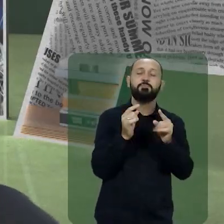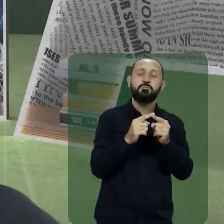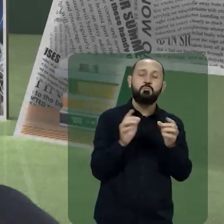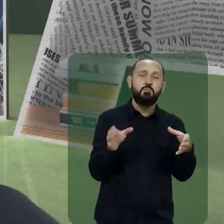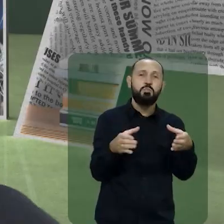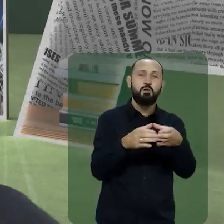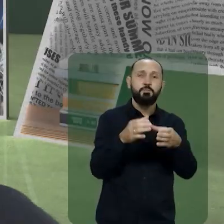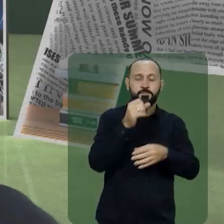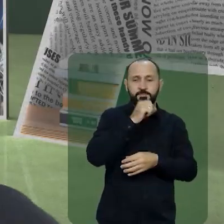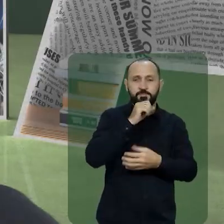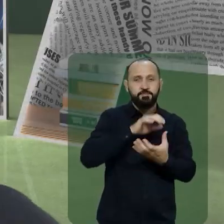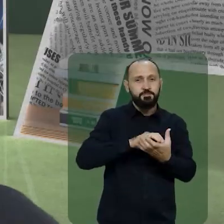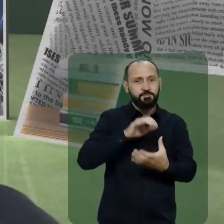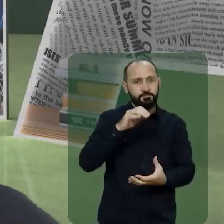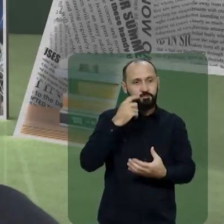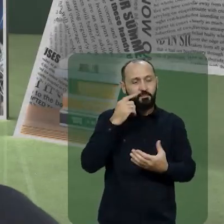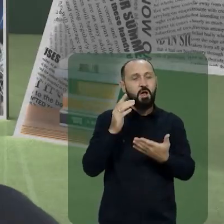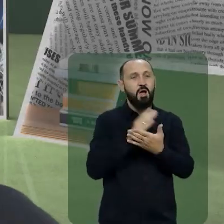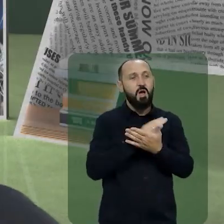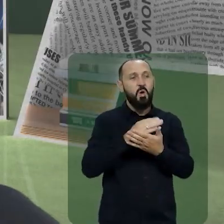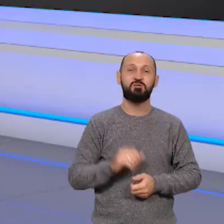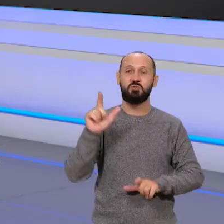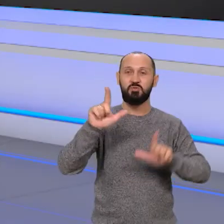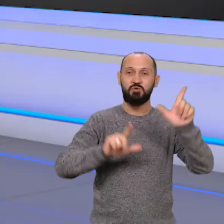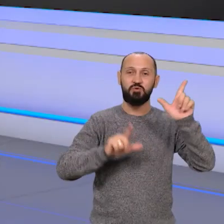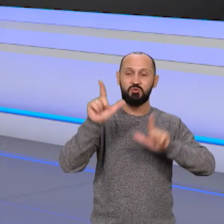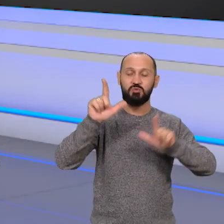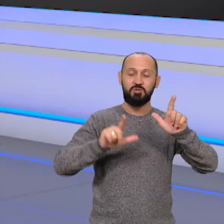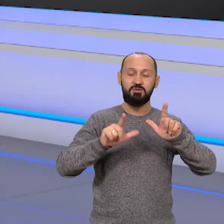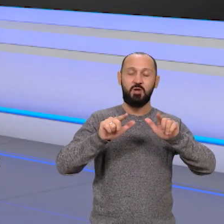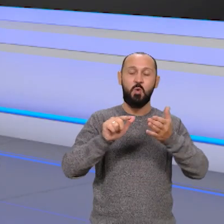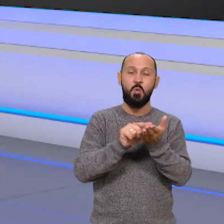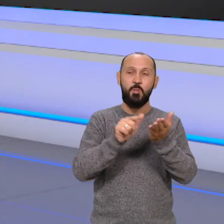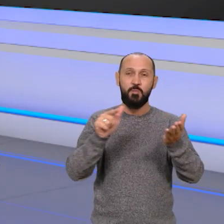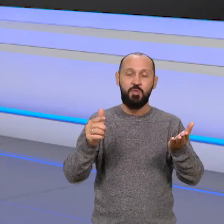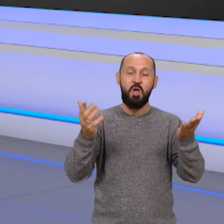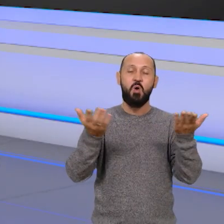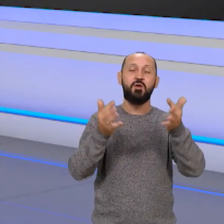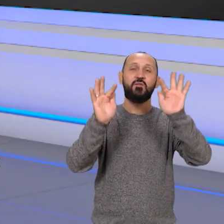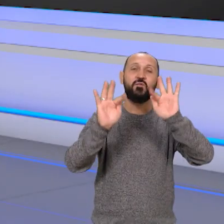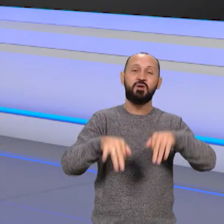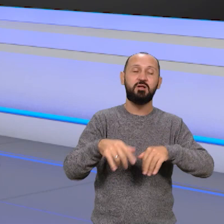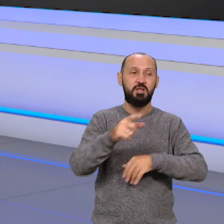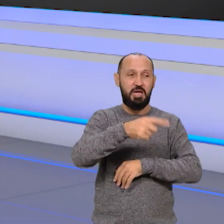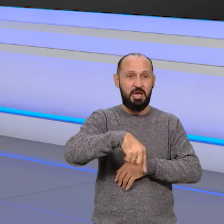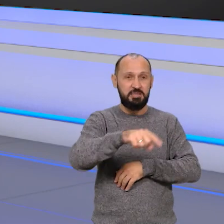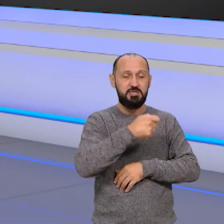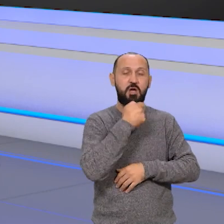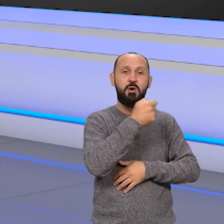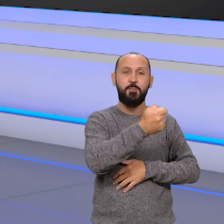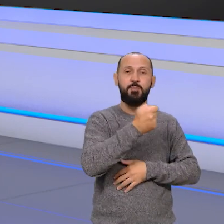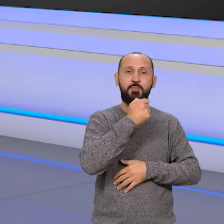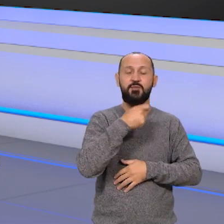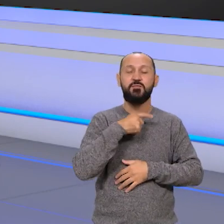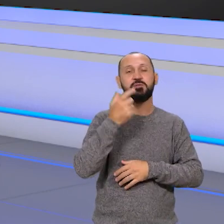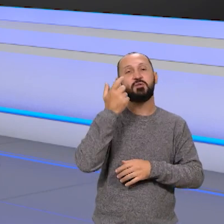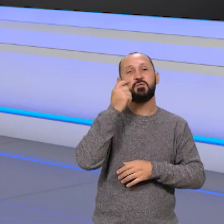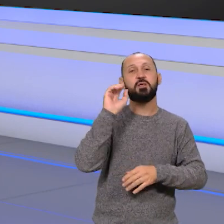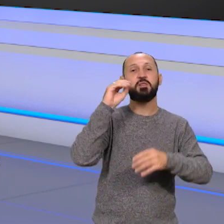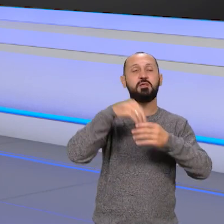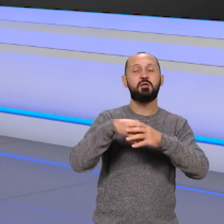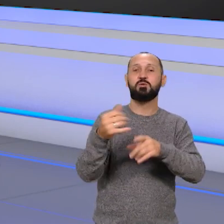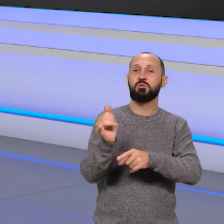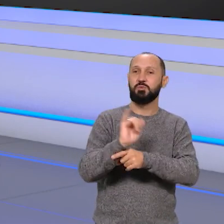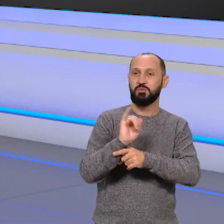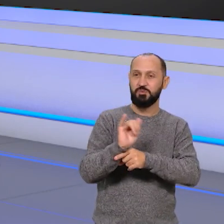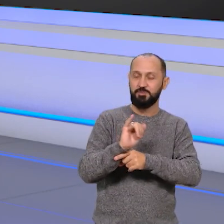poderão desenvolver alguma deficiência ao longo da sua vida. O Jornal Parlamentar fica por aqui. Essas e outras reportagens